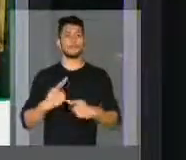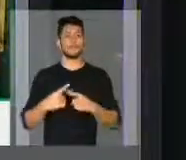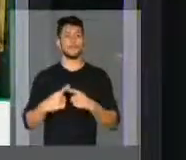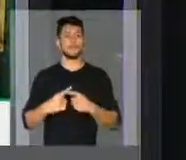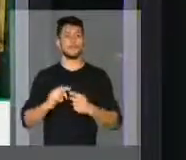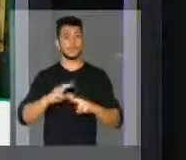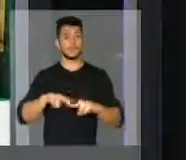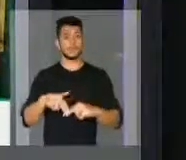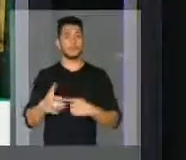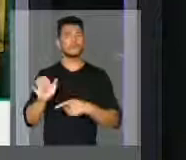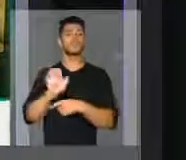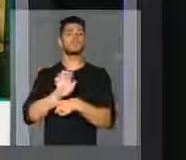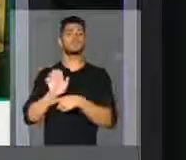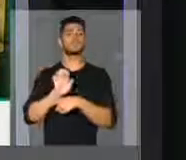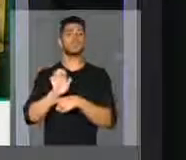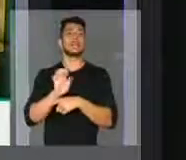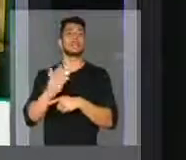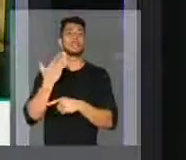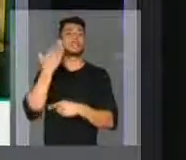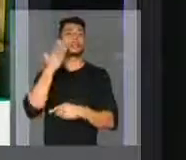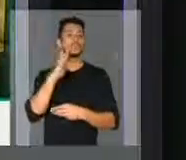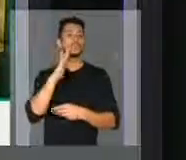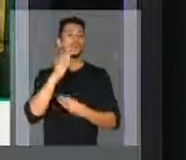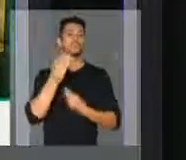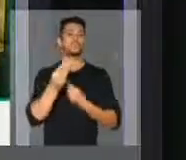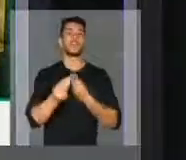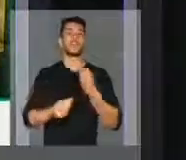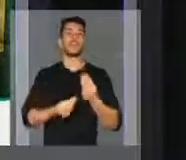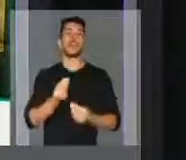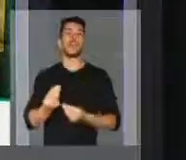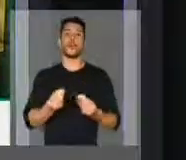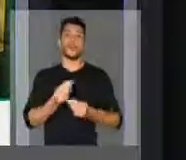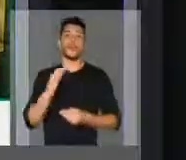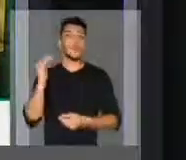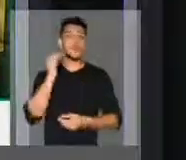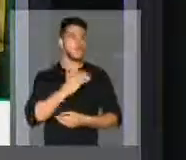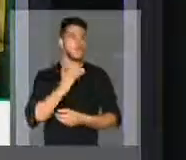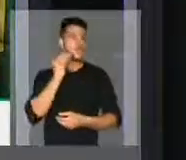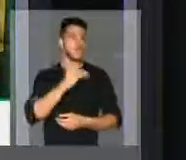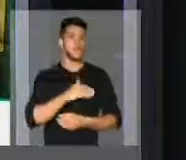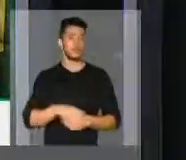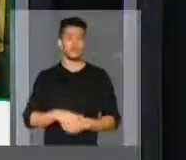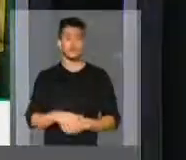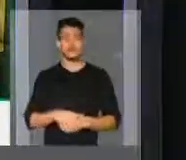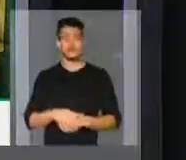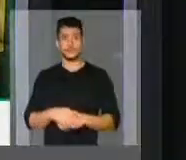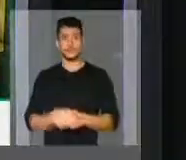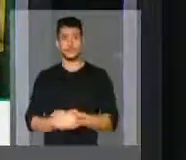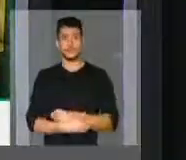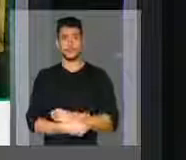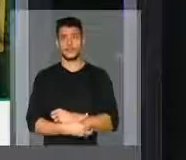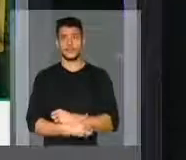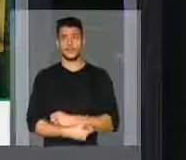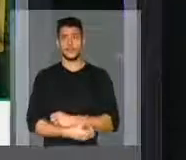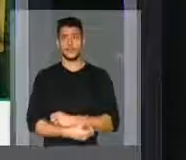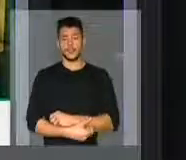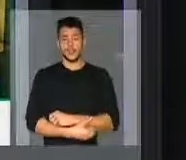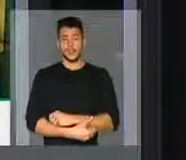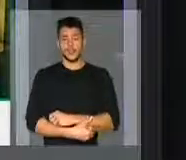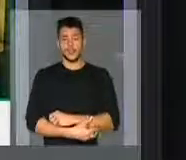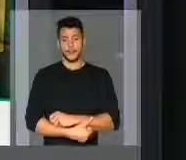Estado não sabe, não reconhece que falha na classificação